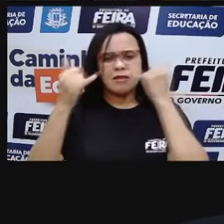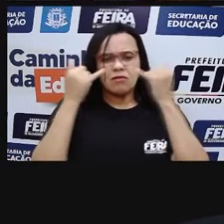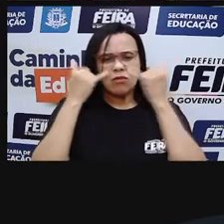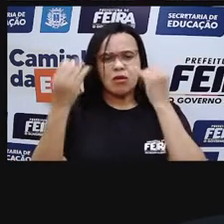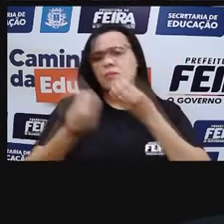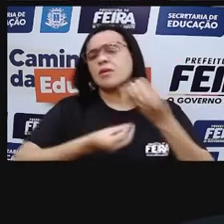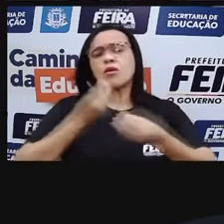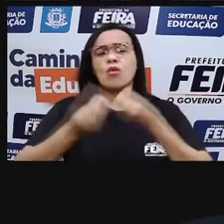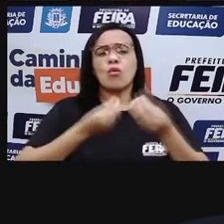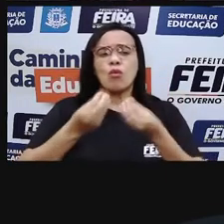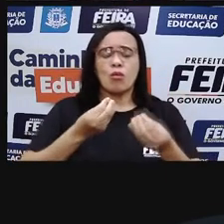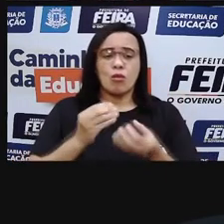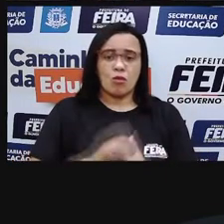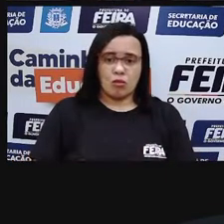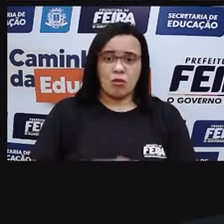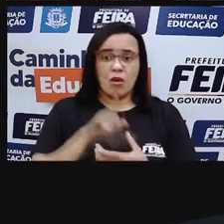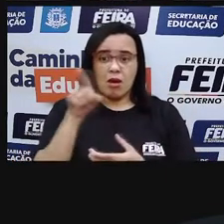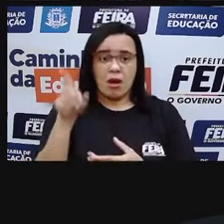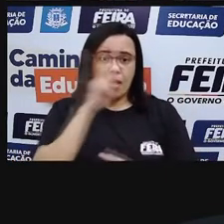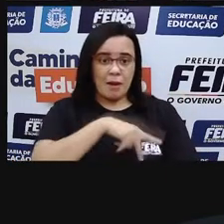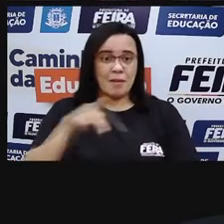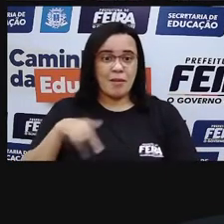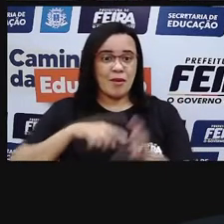essa definição de medicamento, a Pró tirou